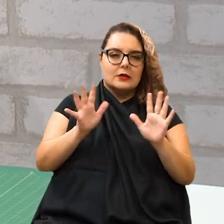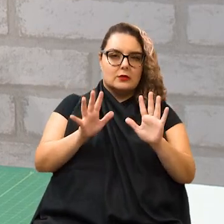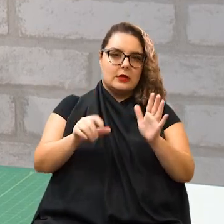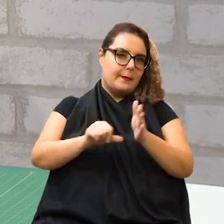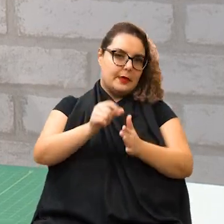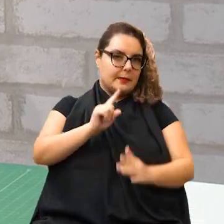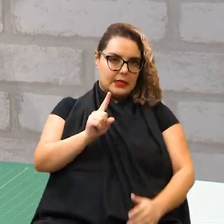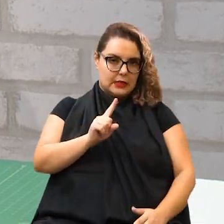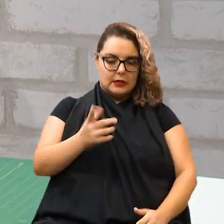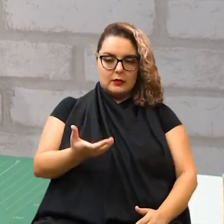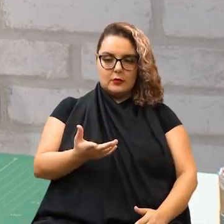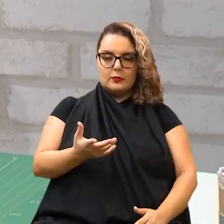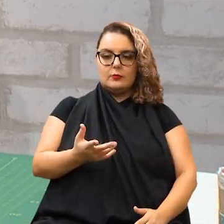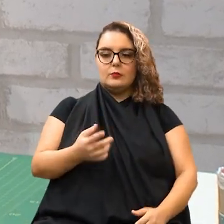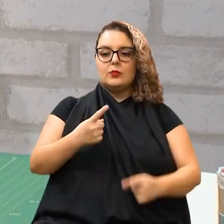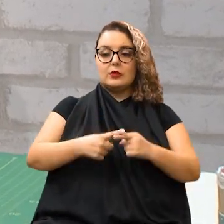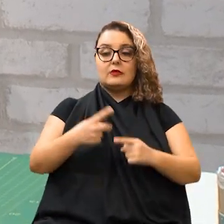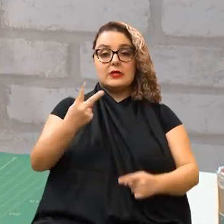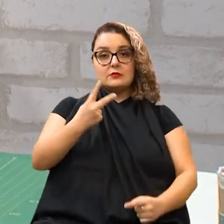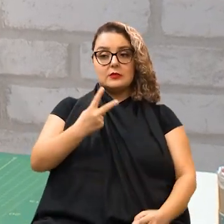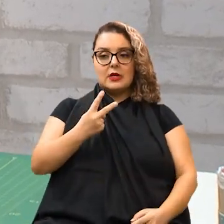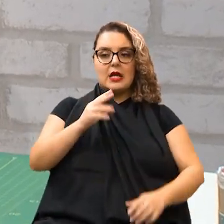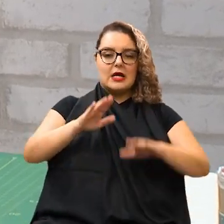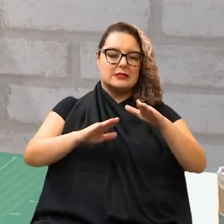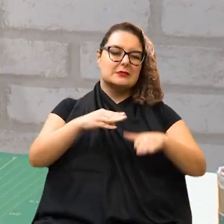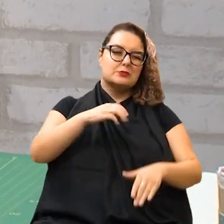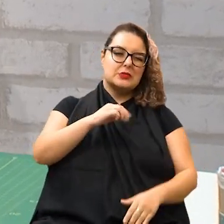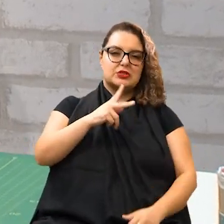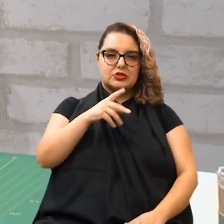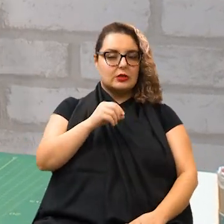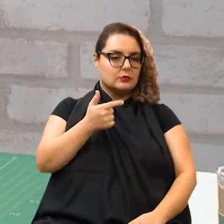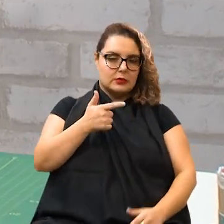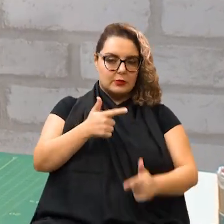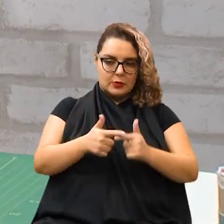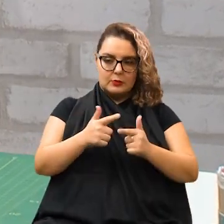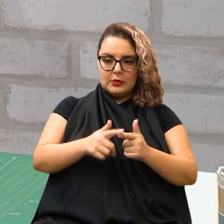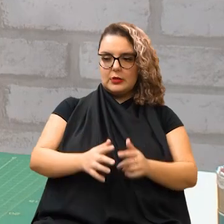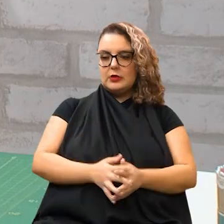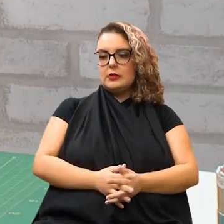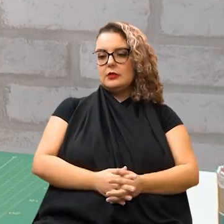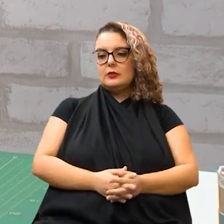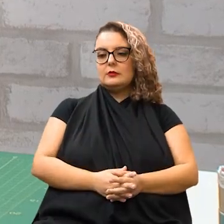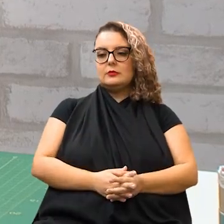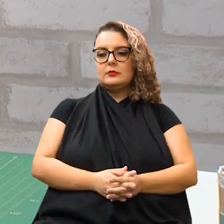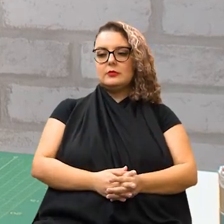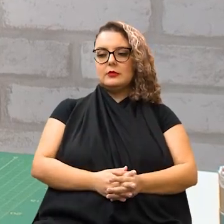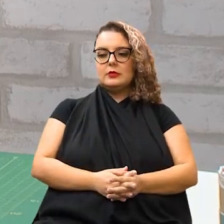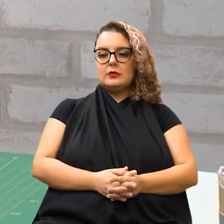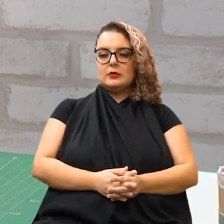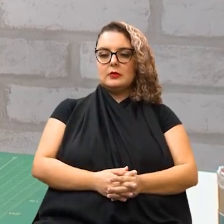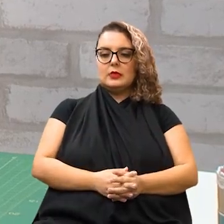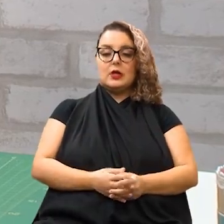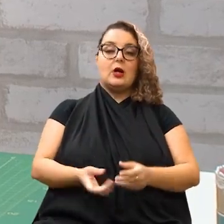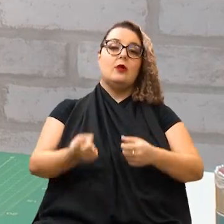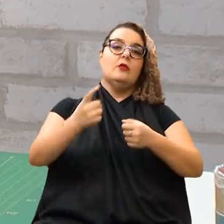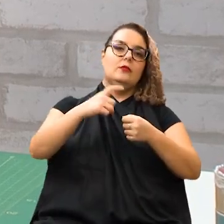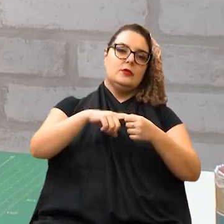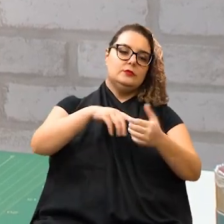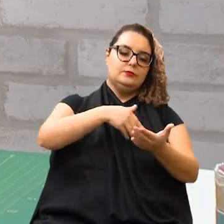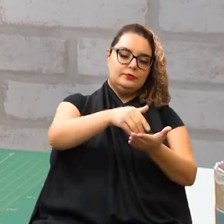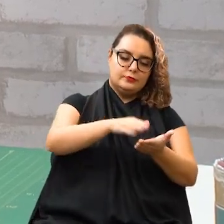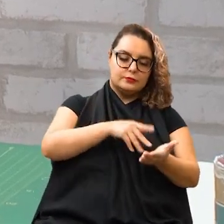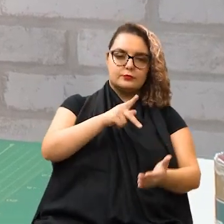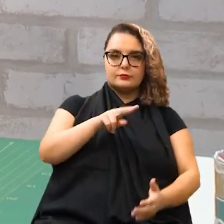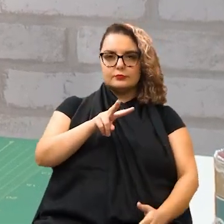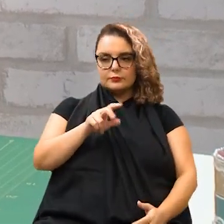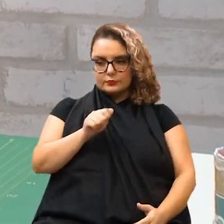na primeira camada. Tá. Mesmo que fique às vezes um pouquinho manchadinho, você pode manter porque não vai ter problema. E aí a técnica, eu vou voltar